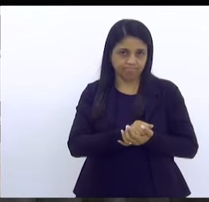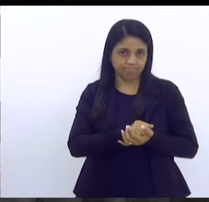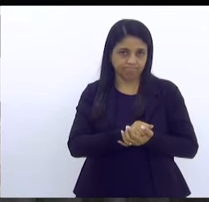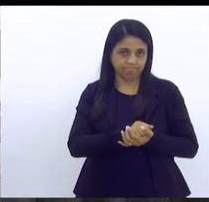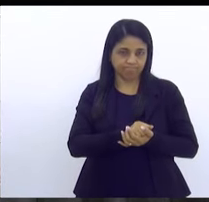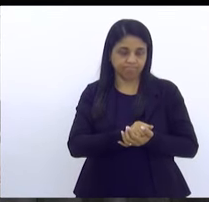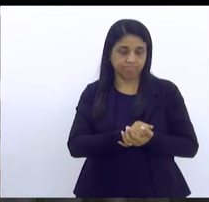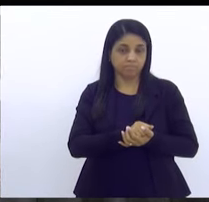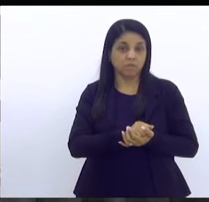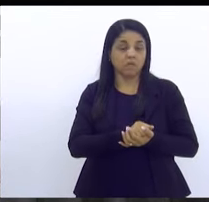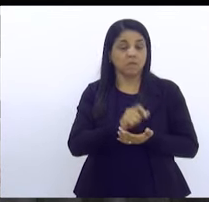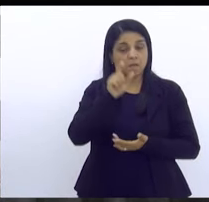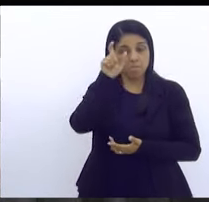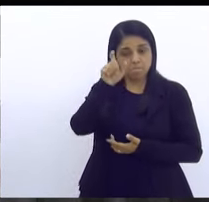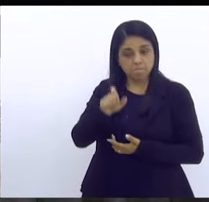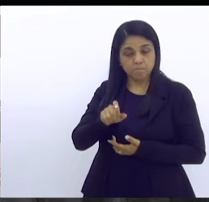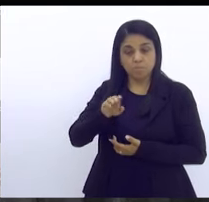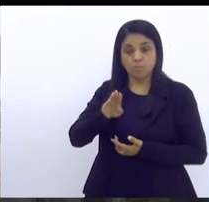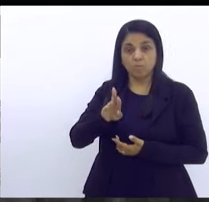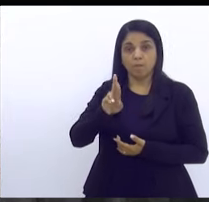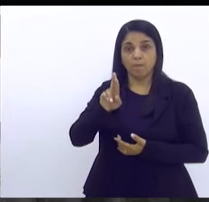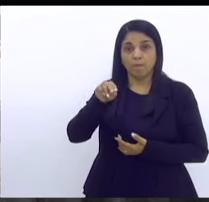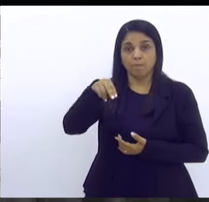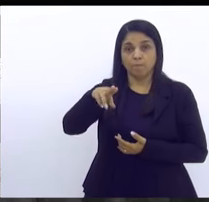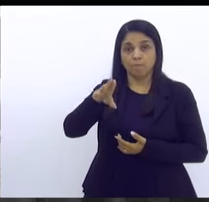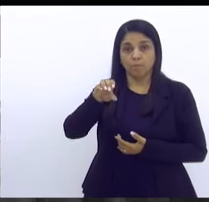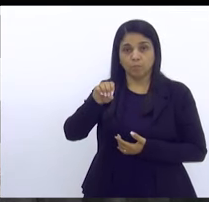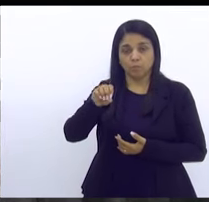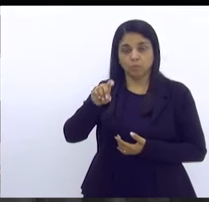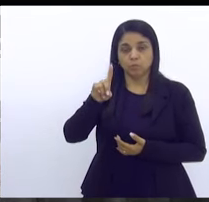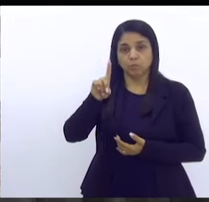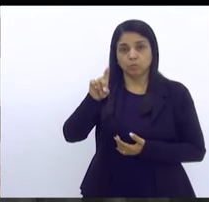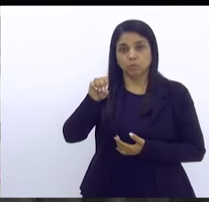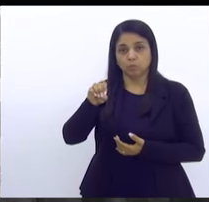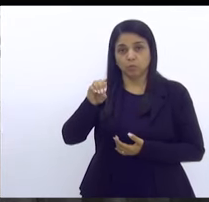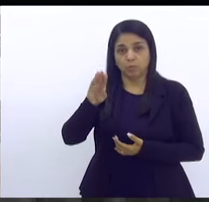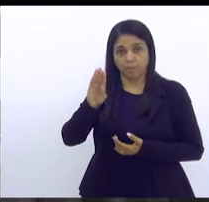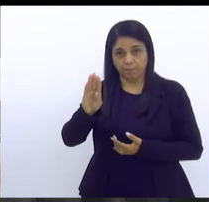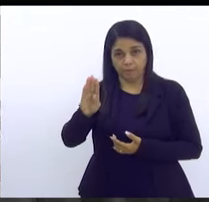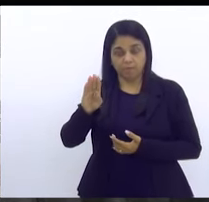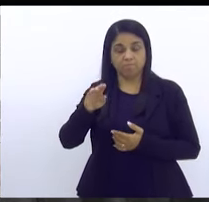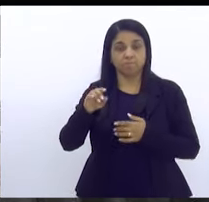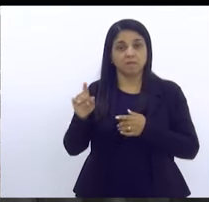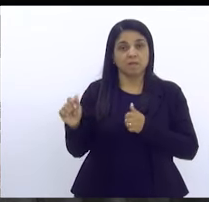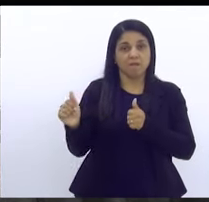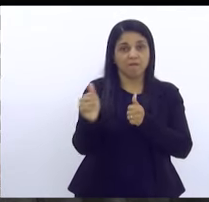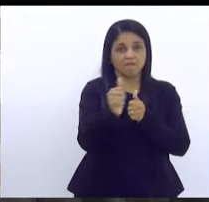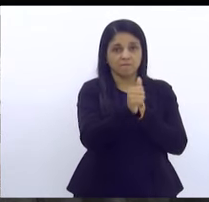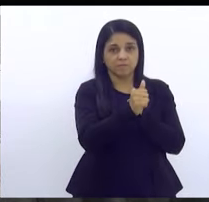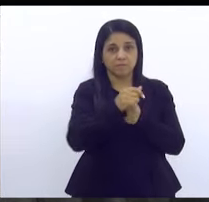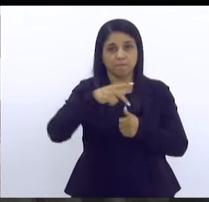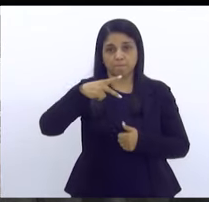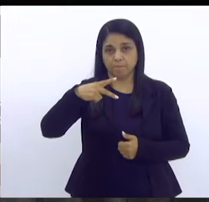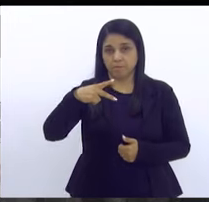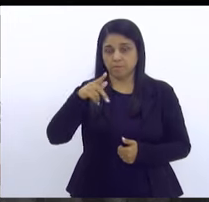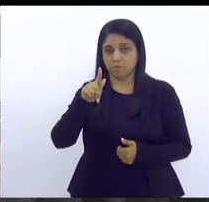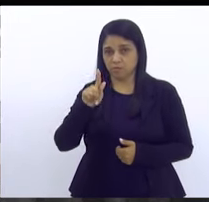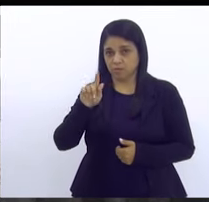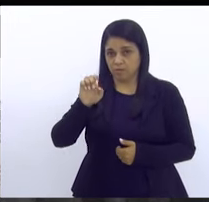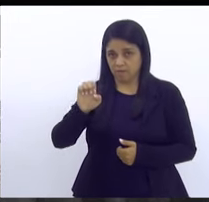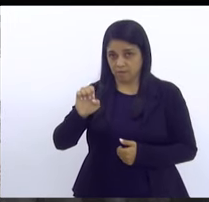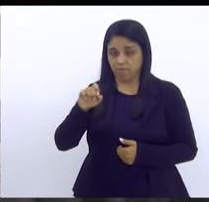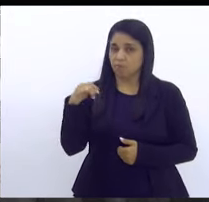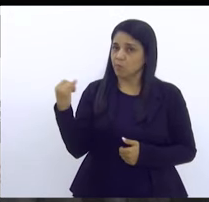presença do doutor Bruno Dubê à frente da PGE foi importante para esse parlamento.